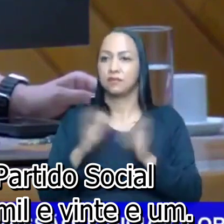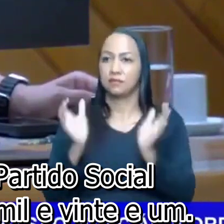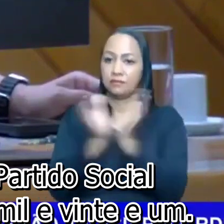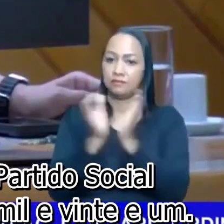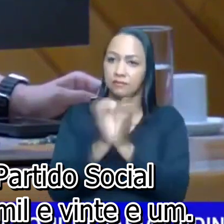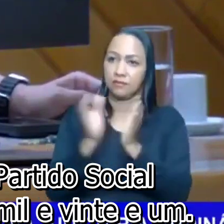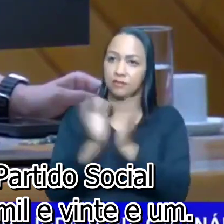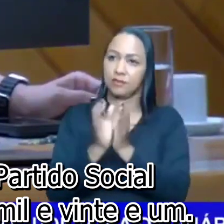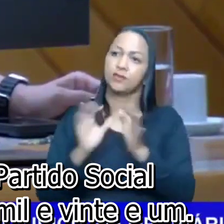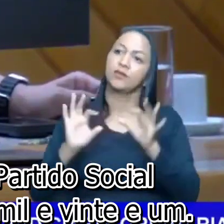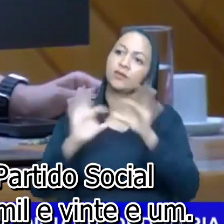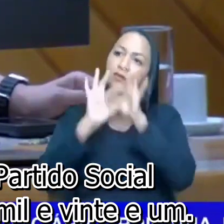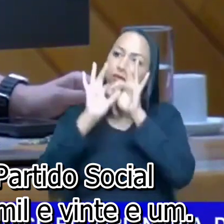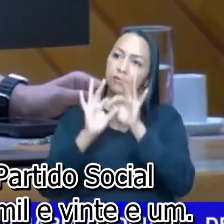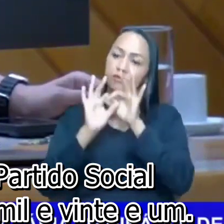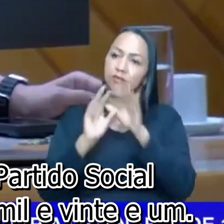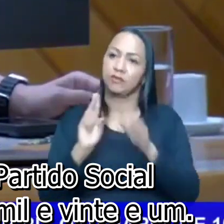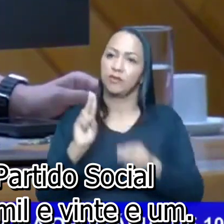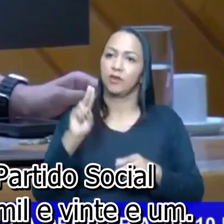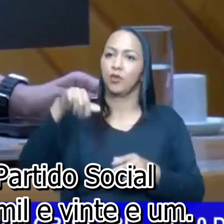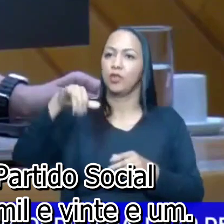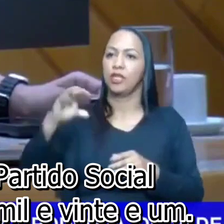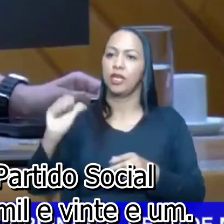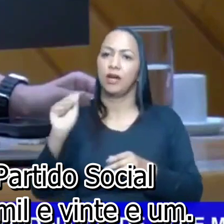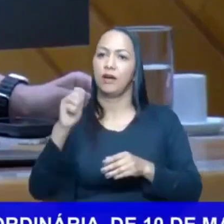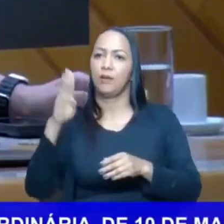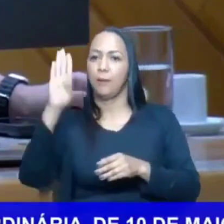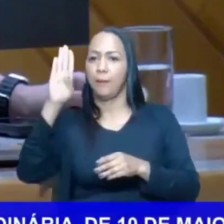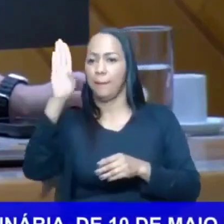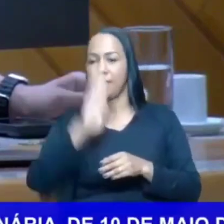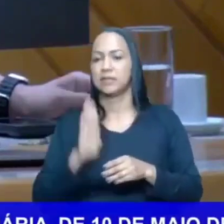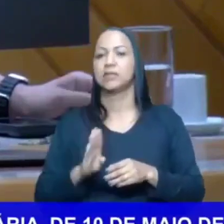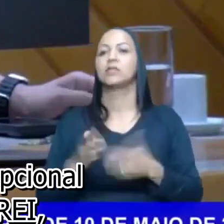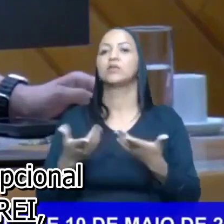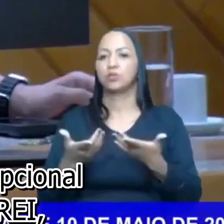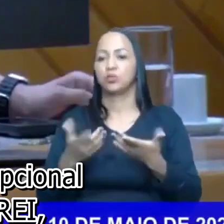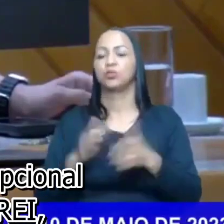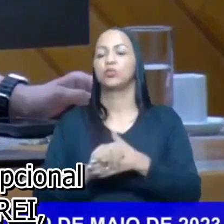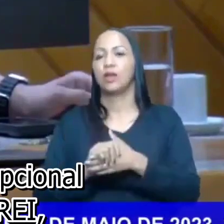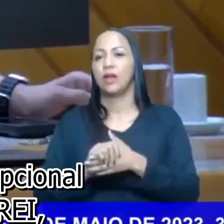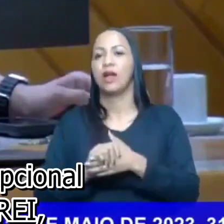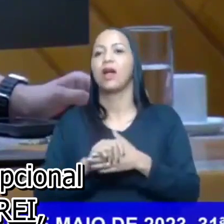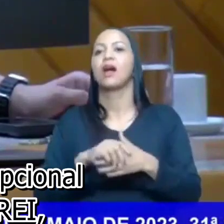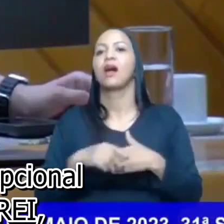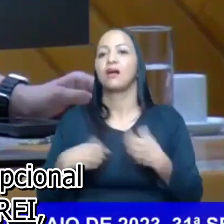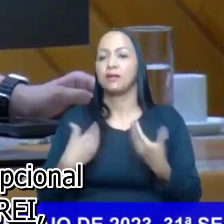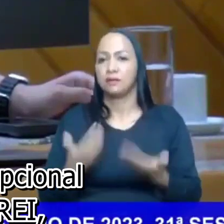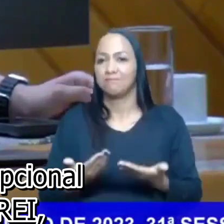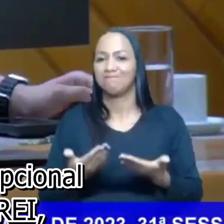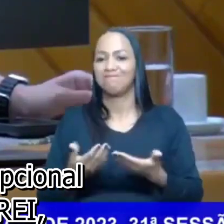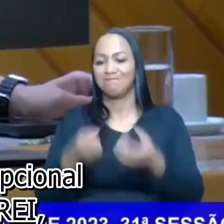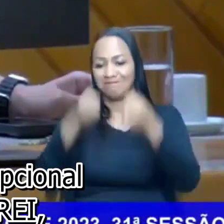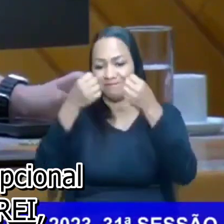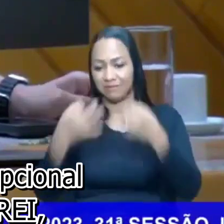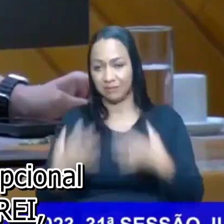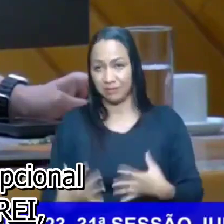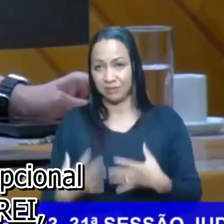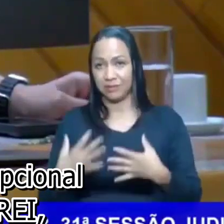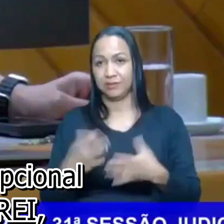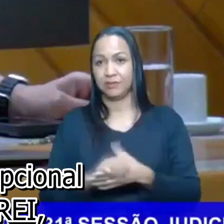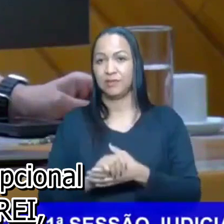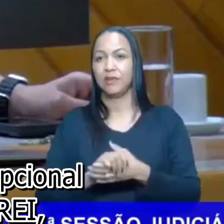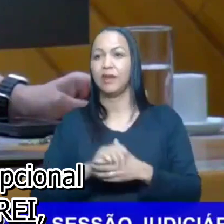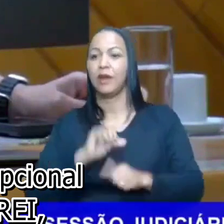União Brasil, ocorrida em 2021. Diante dessa circunstância específica e excepcional, que ocasionou a mudança